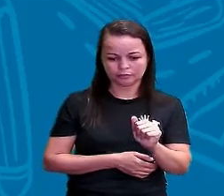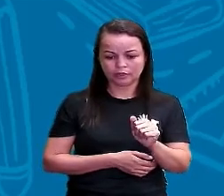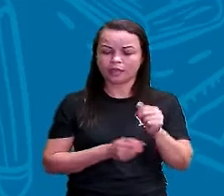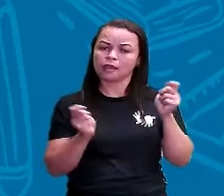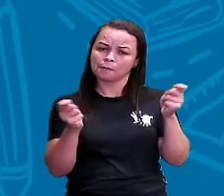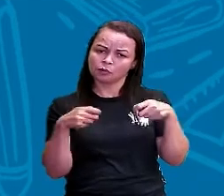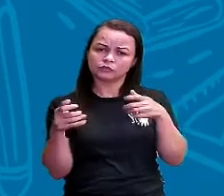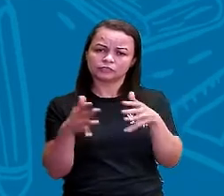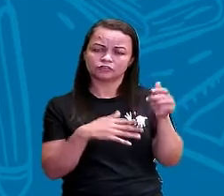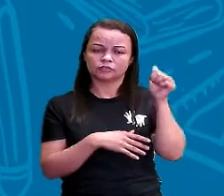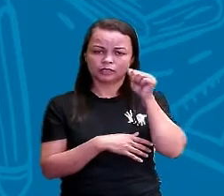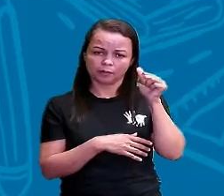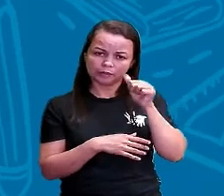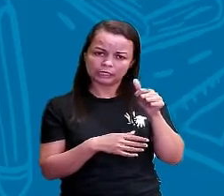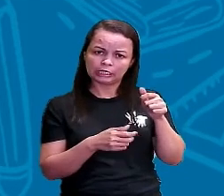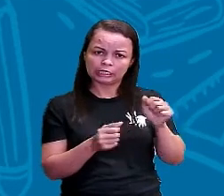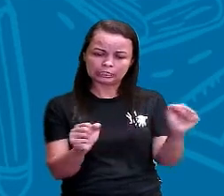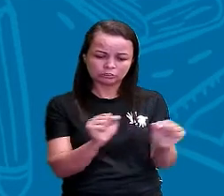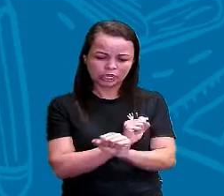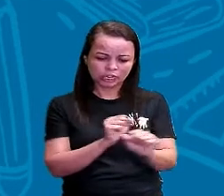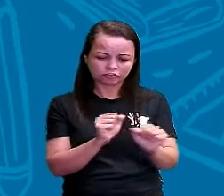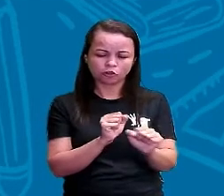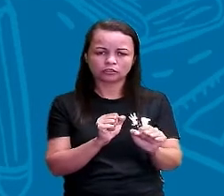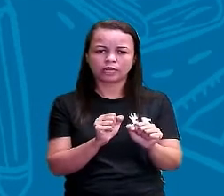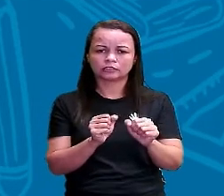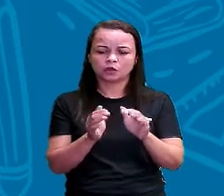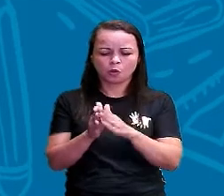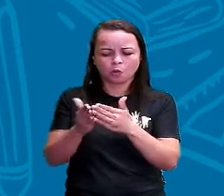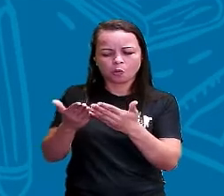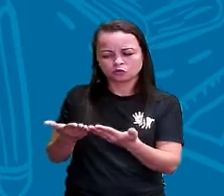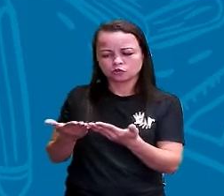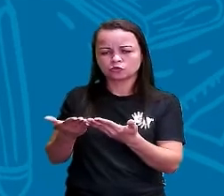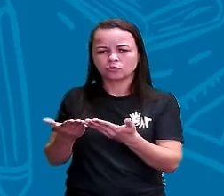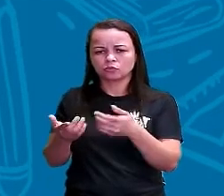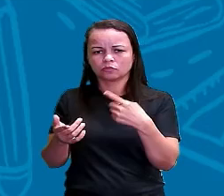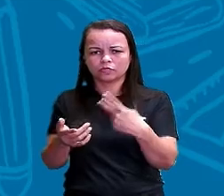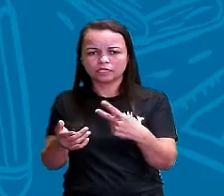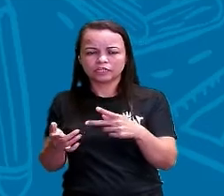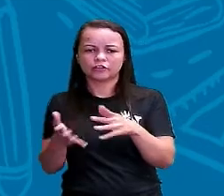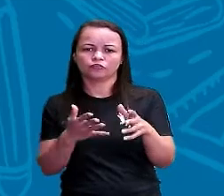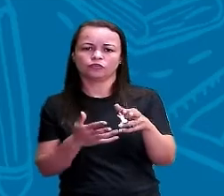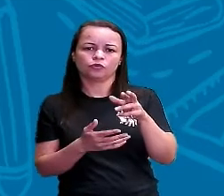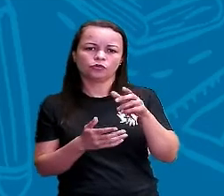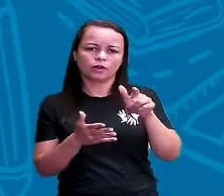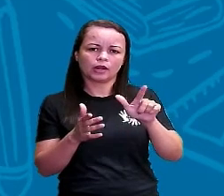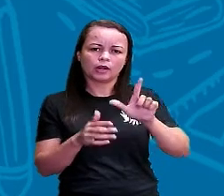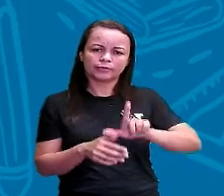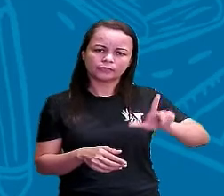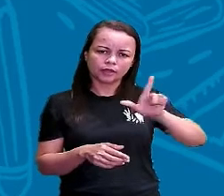está revoltada com um livro jornalístico, literário, religioso ou familiar.